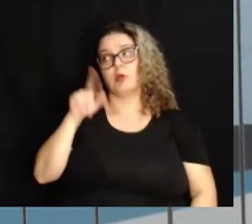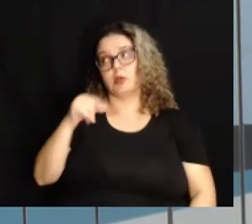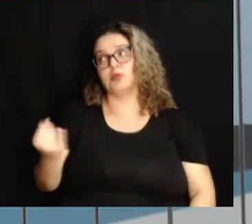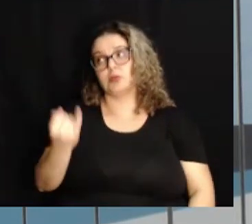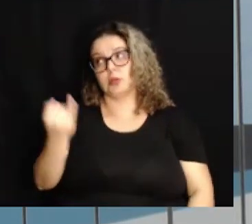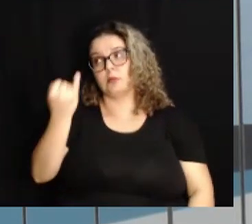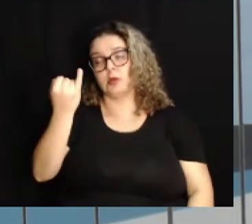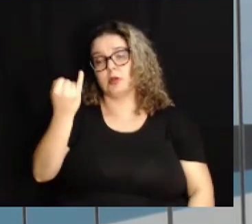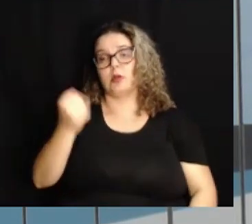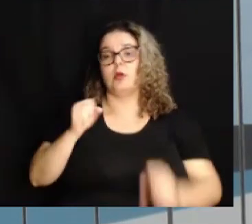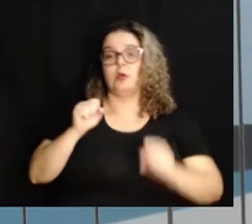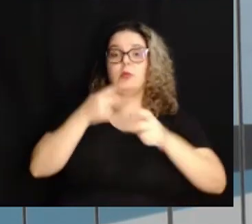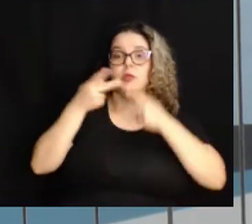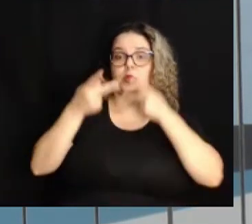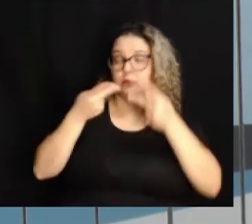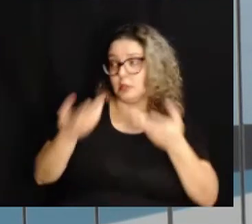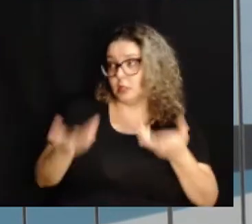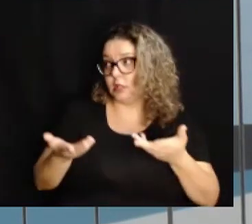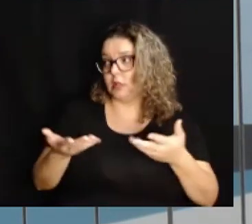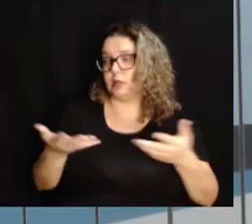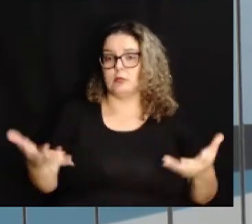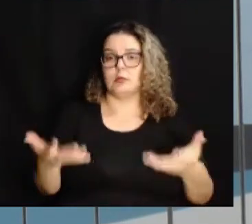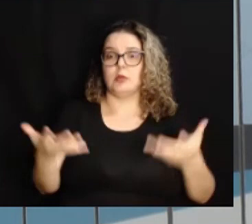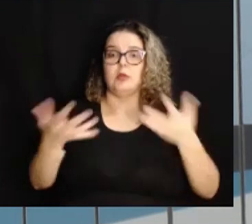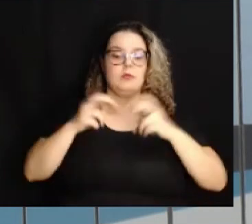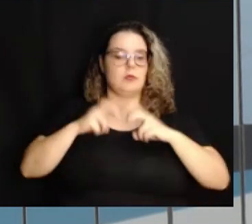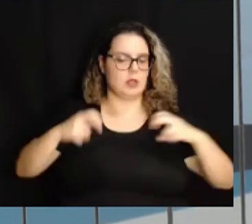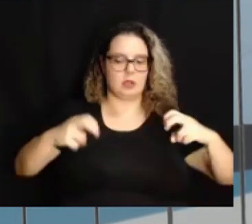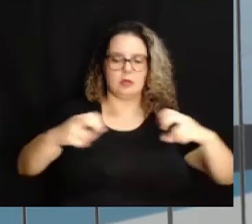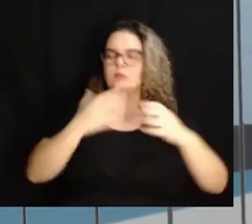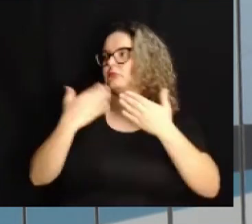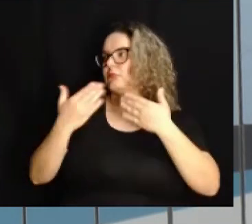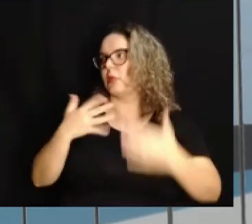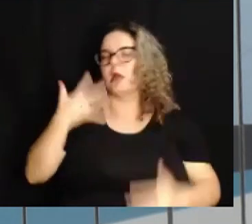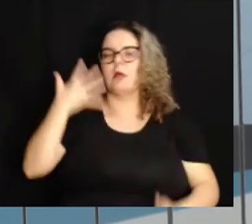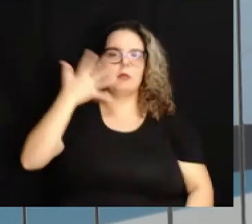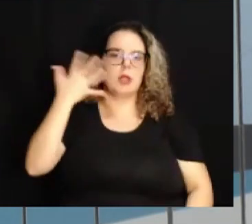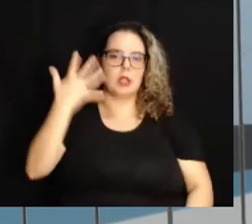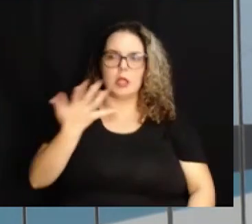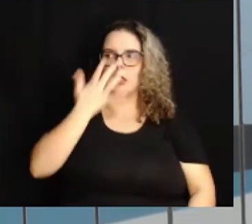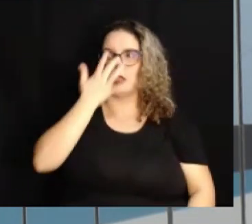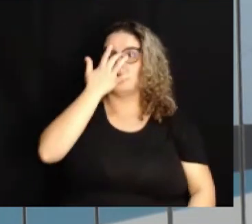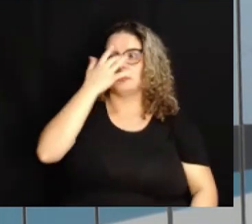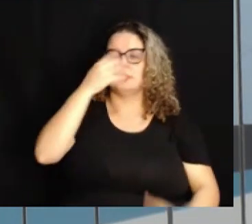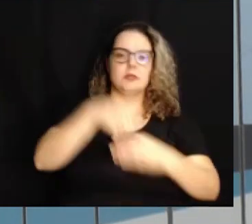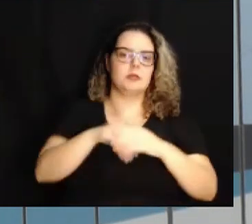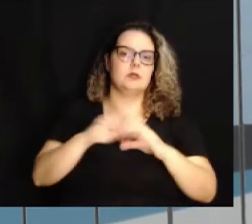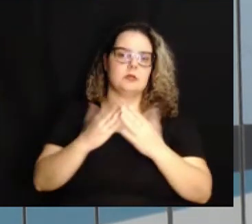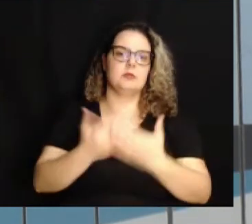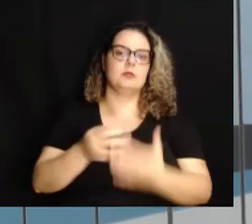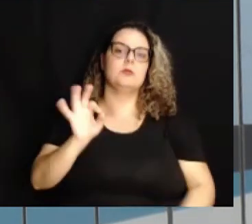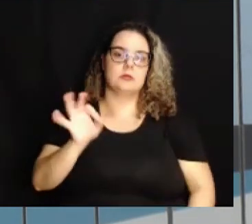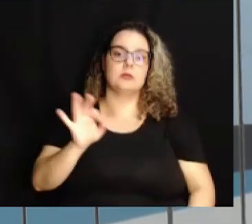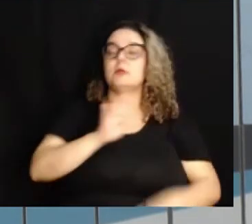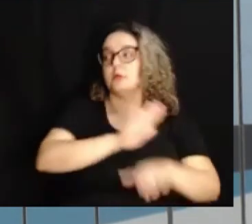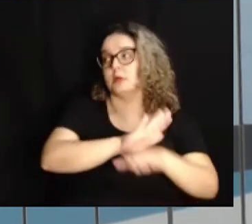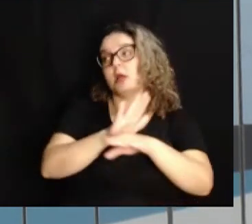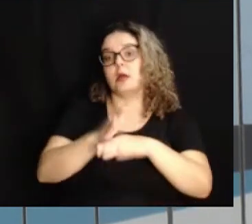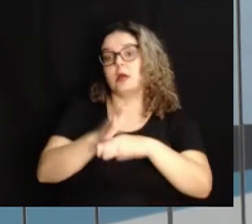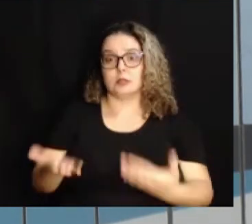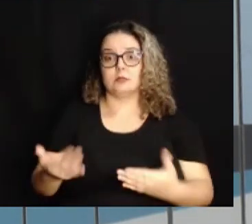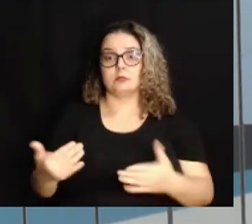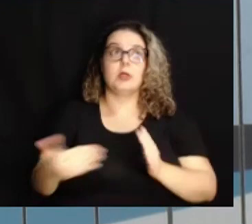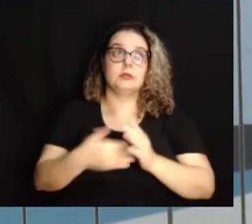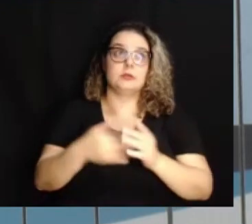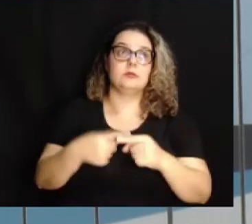sobre isso, promover rodas de conversa, promover palestras nas escolas, sem dúvida vai ajudar bastante, até porque se a gente pensar